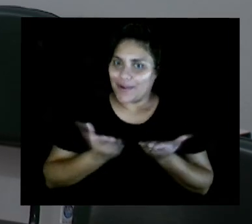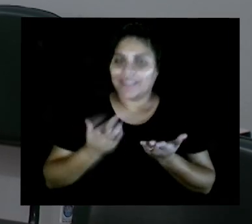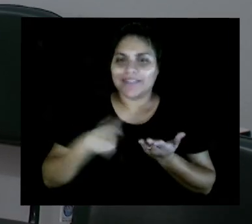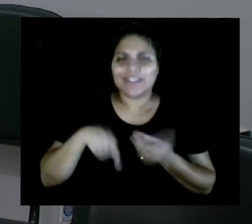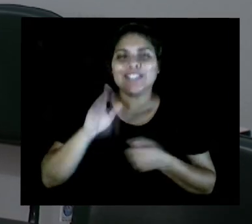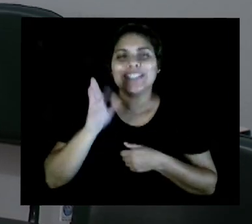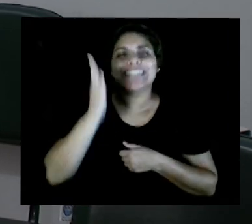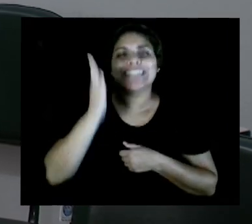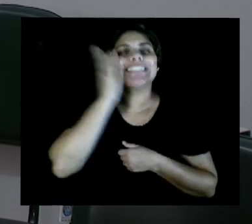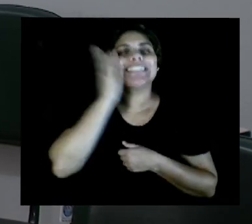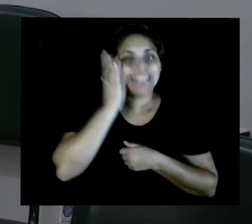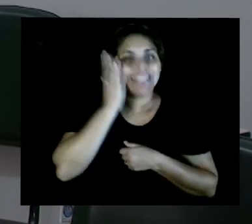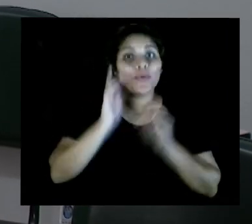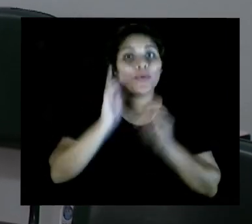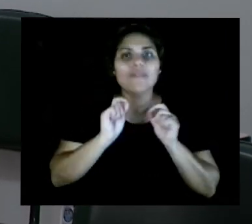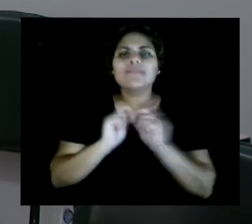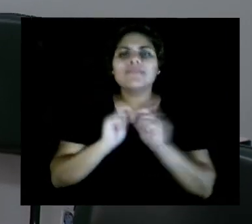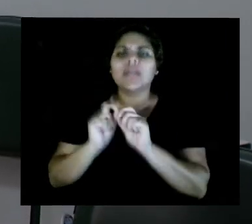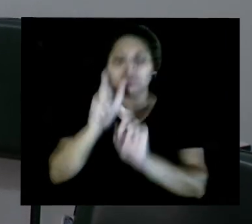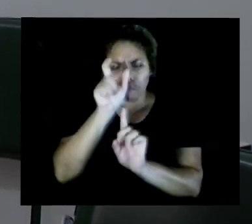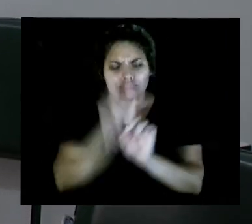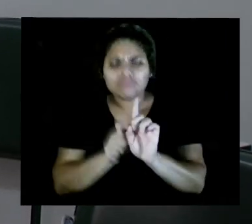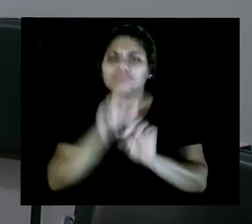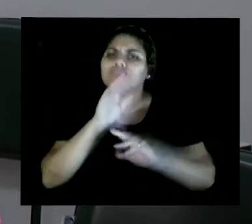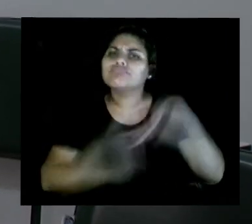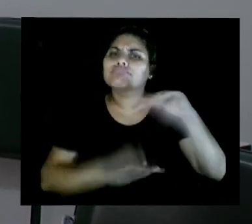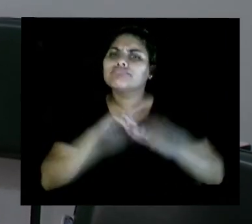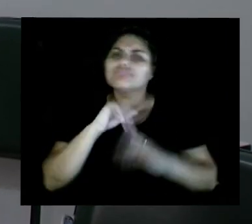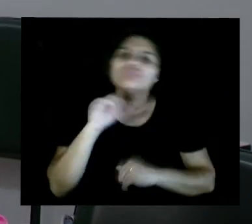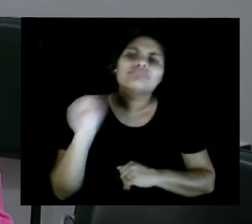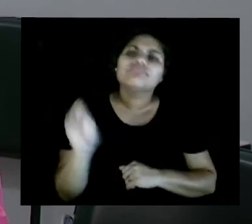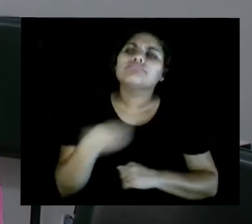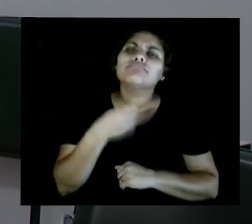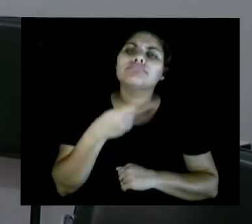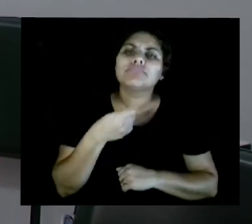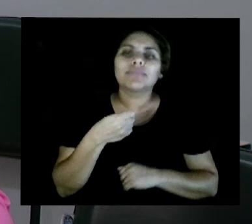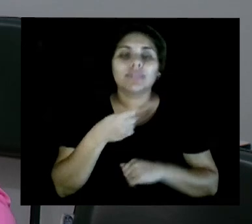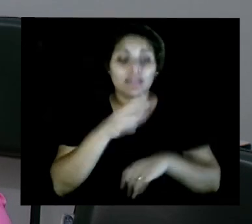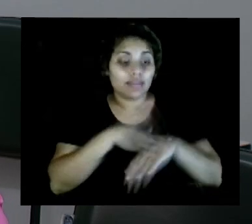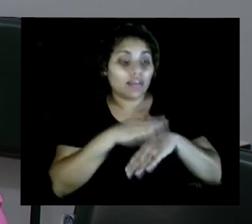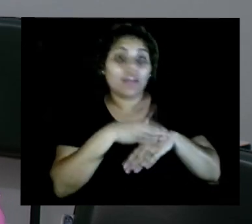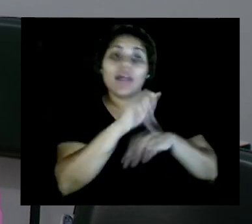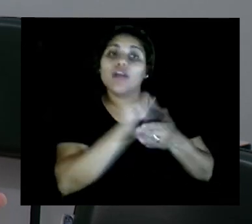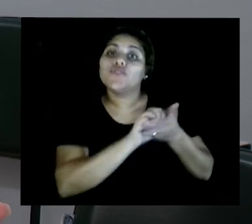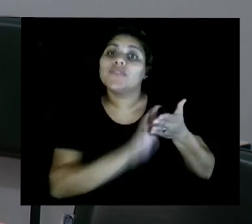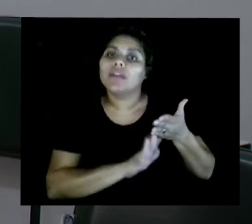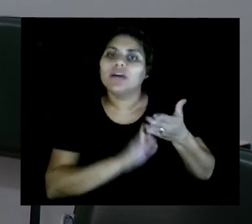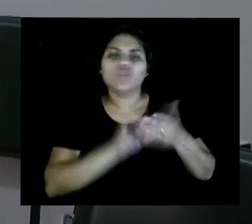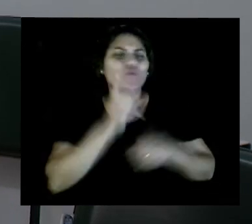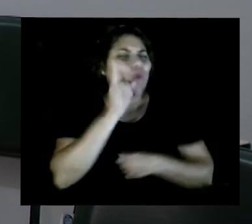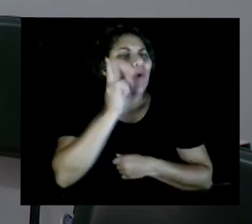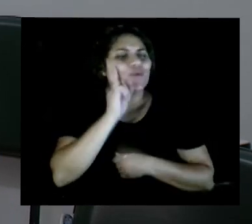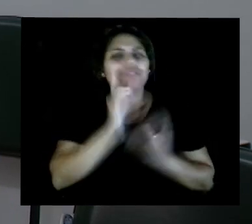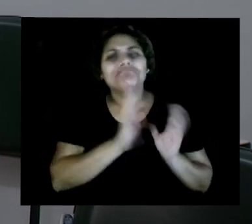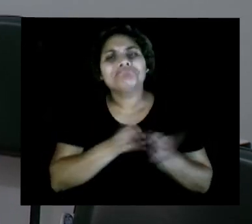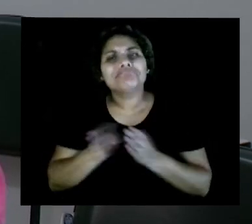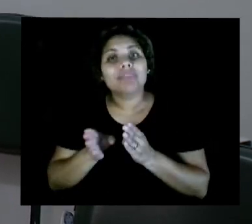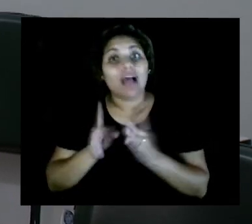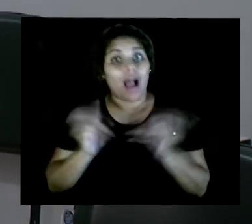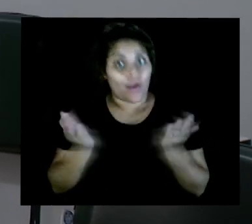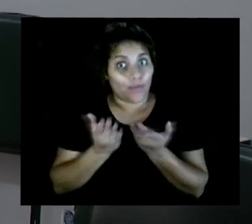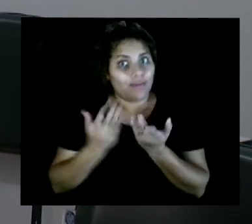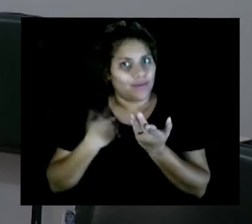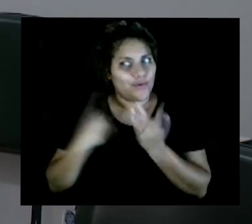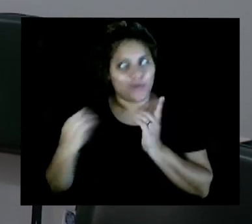Bom, agora que a gente já sabe o que faz um mestre cervejeiro, quais são as atividades dele no dia a dia, eu